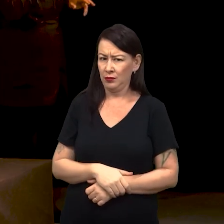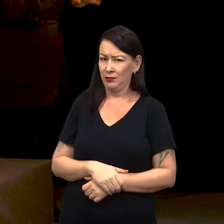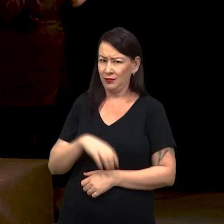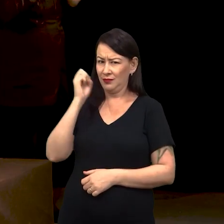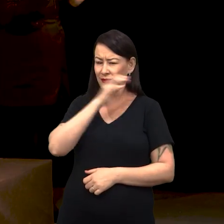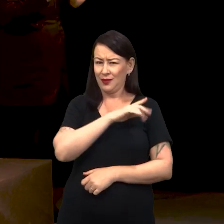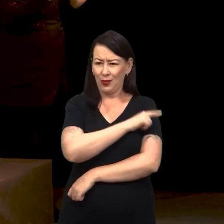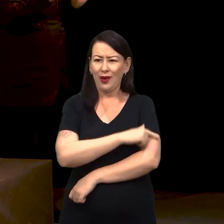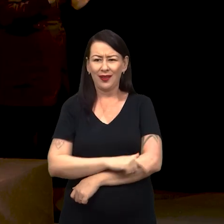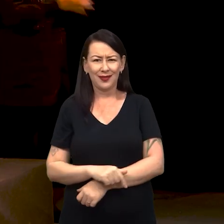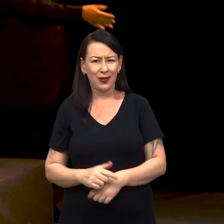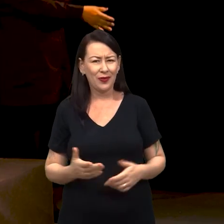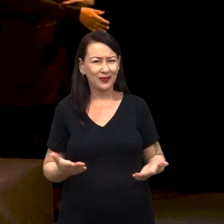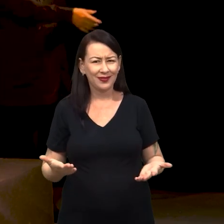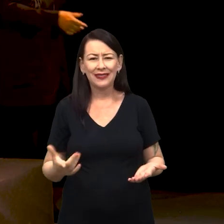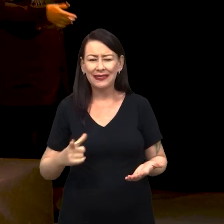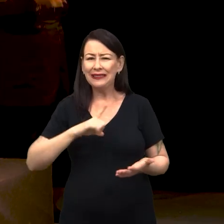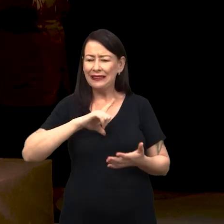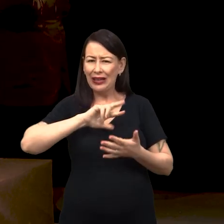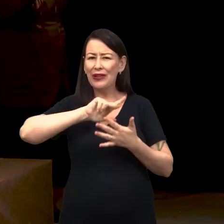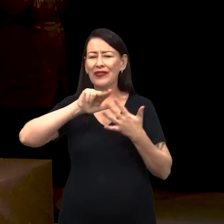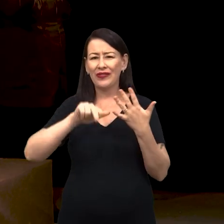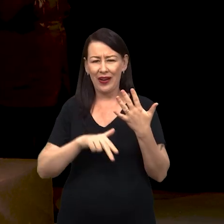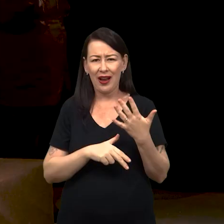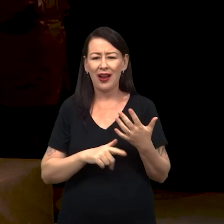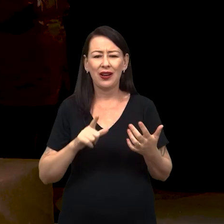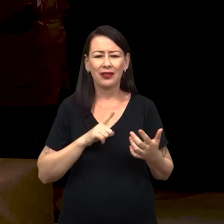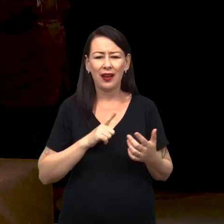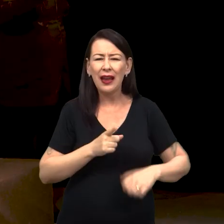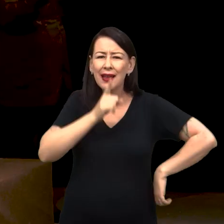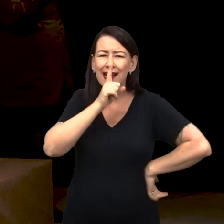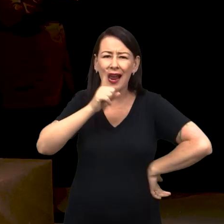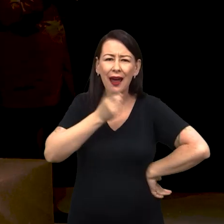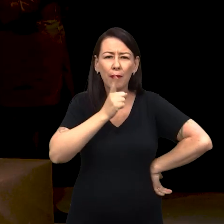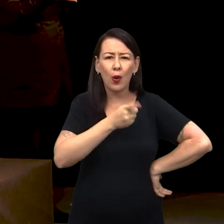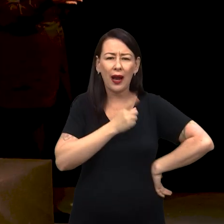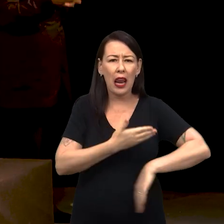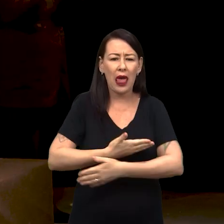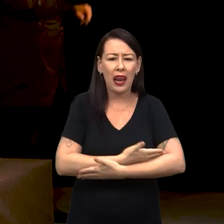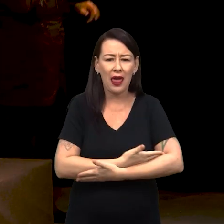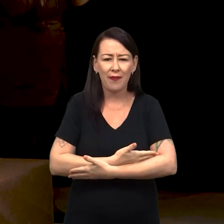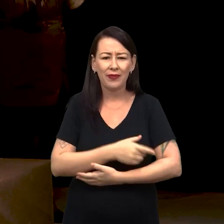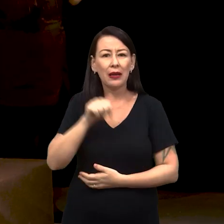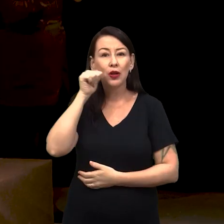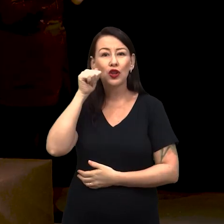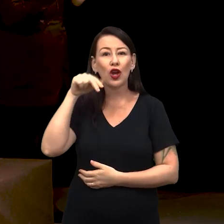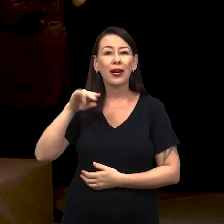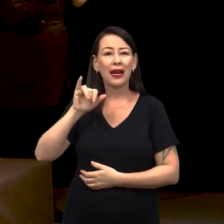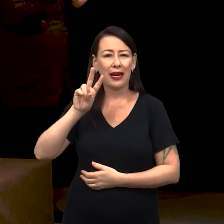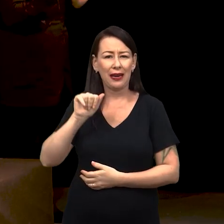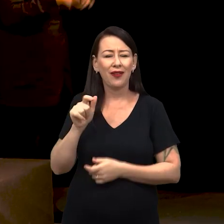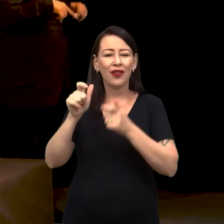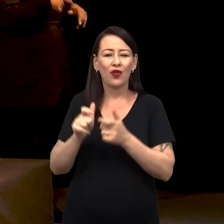gente, que coisa sem educação, né? Cala a boca, menino. Eu registrei vários acalantos. Cala a boca, neném, no Vale, com